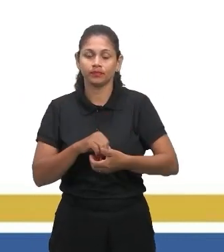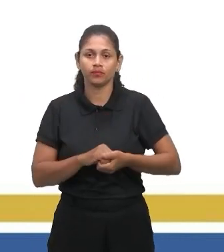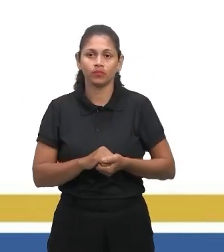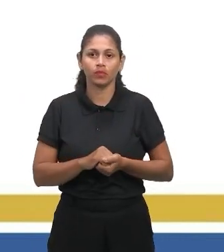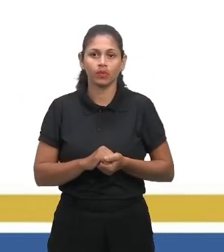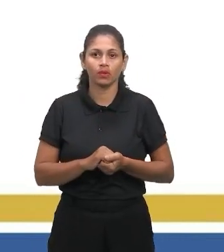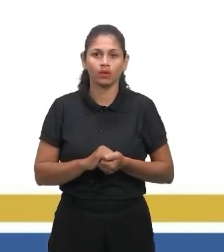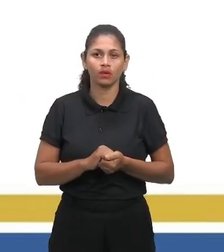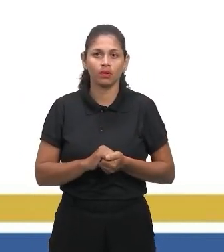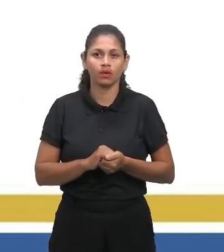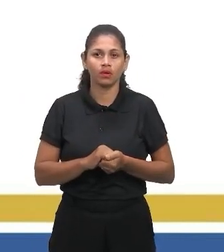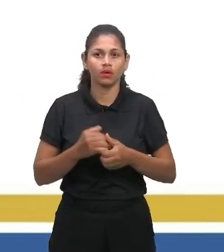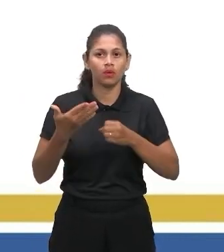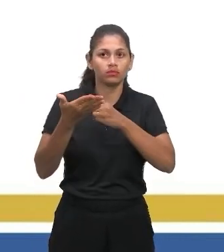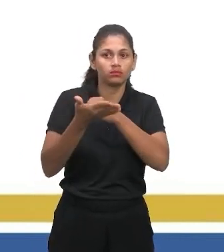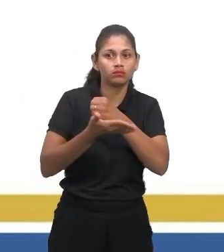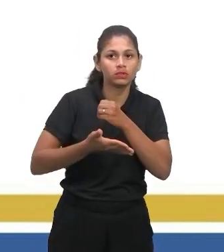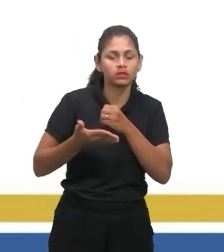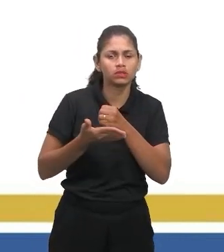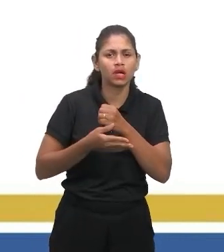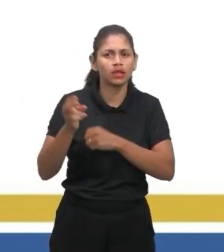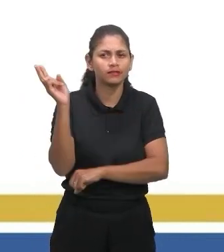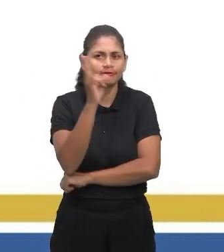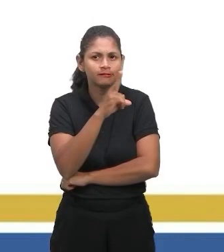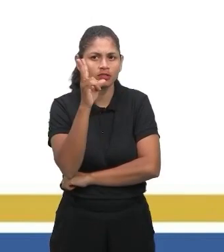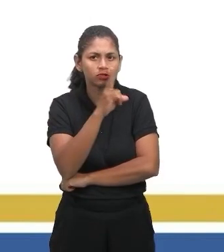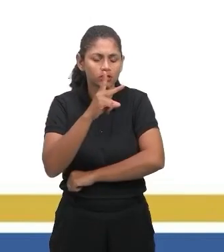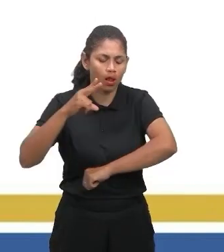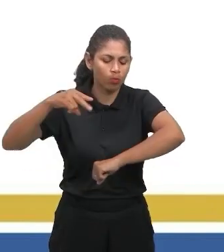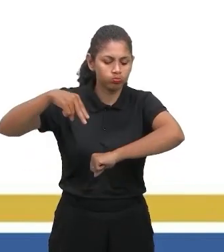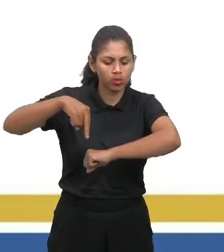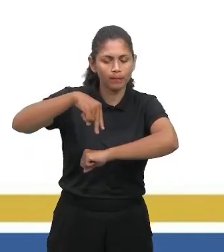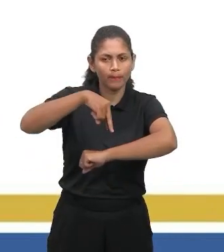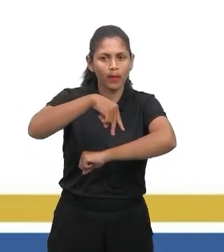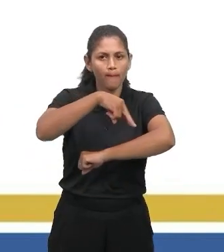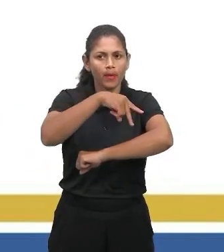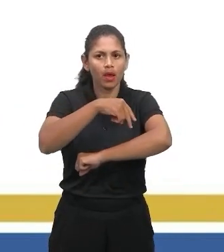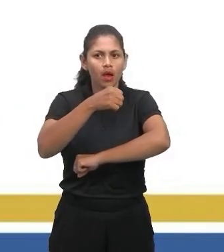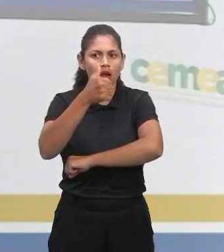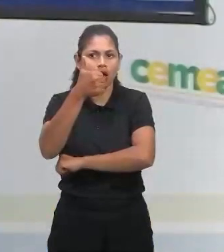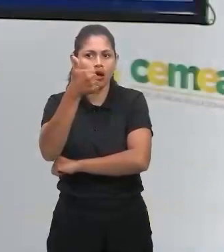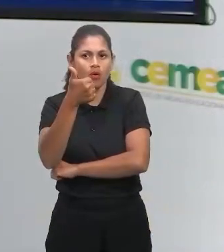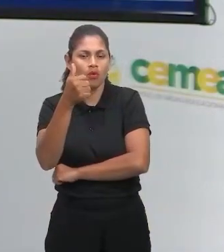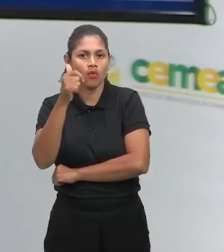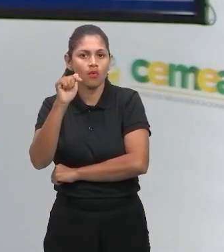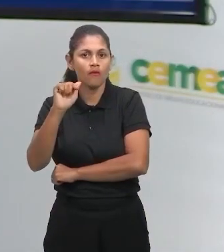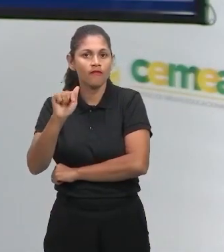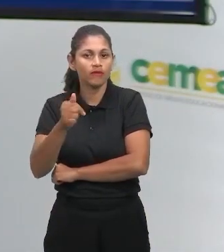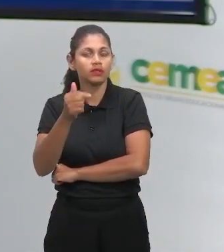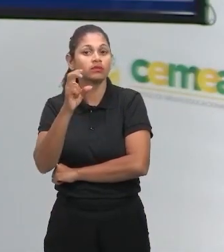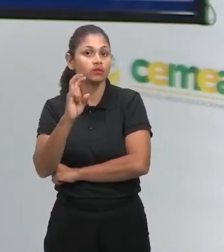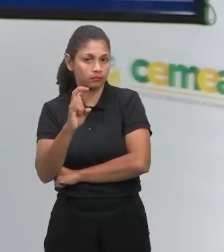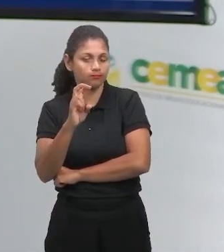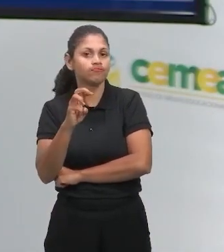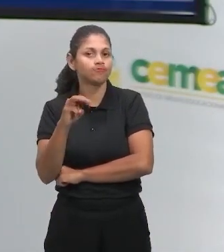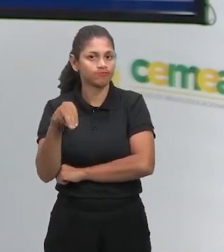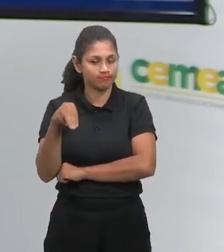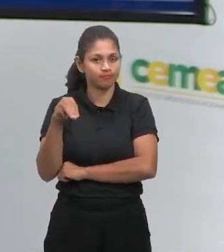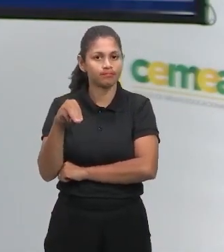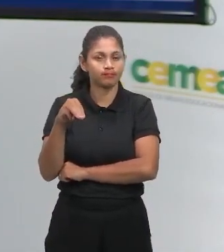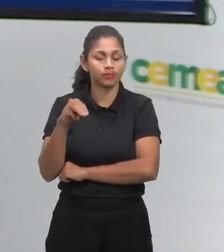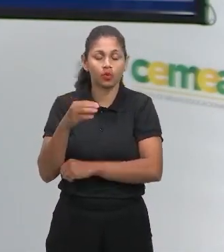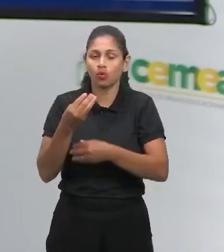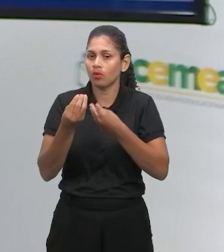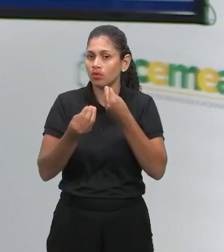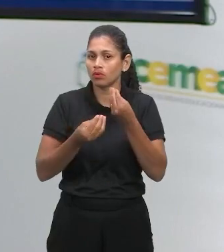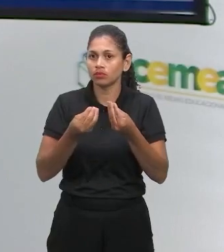quanto tempo? Aqui é o que queremos saber. Agora, observa que aqui ele sofreu um deslocamento, e nesse deslocamento ele